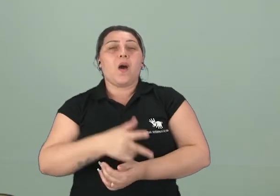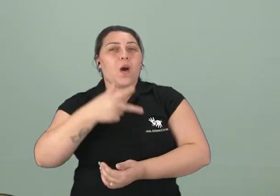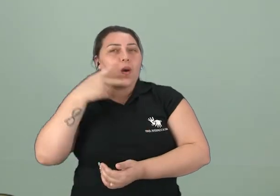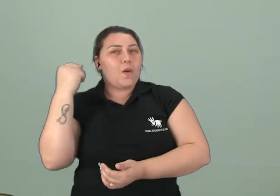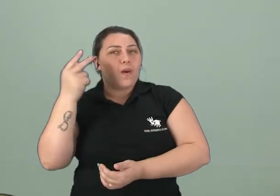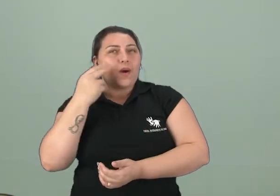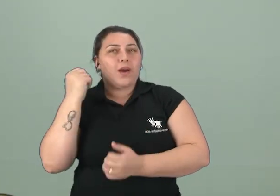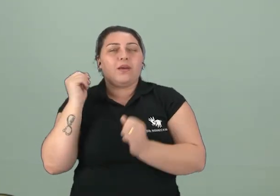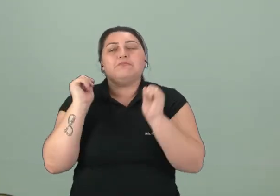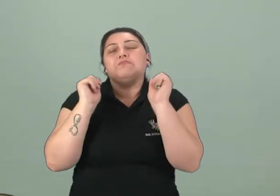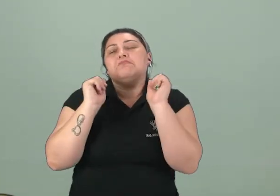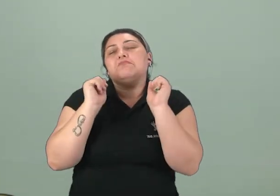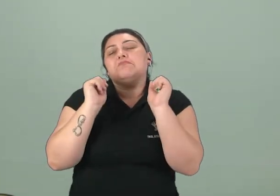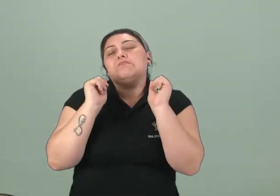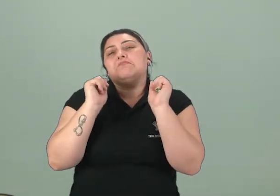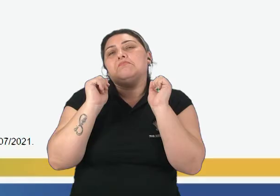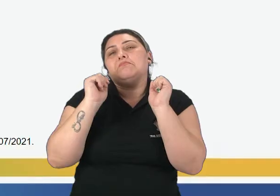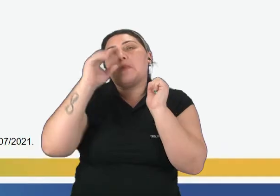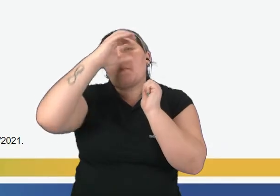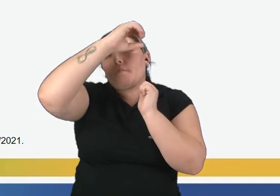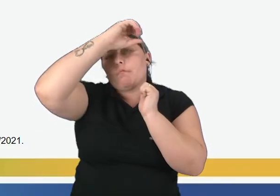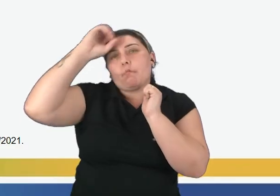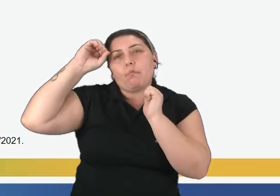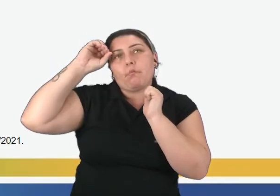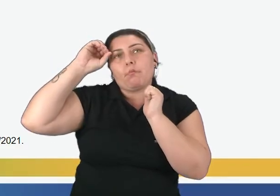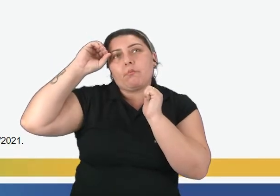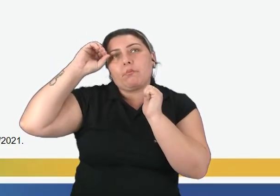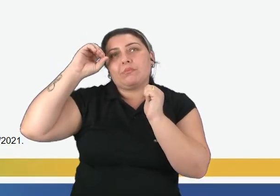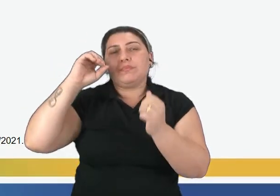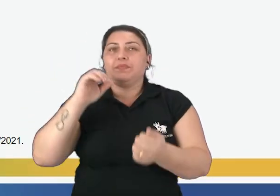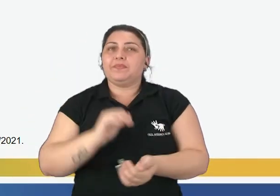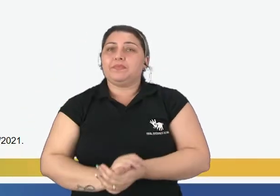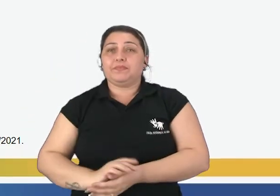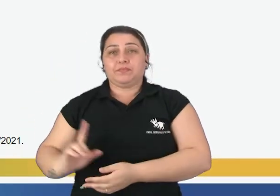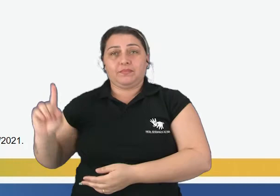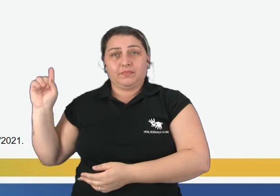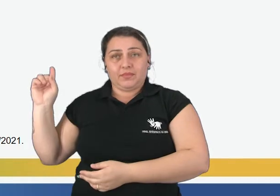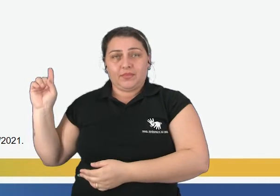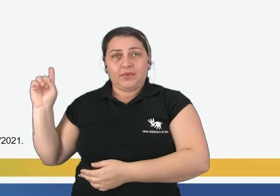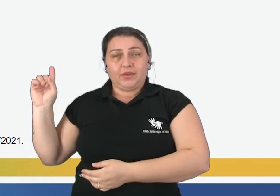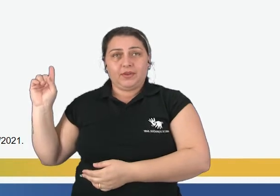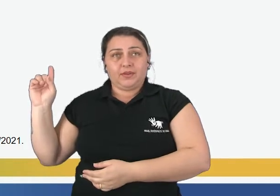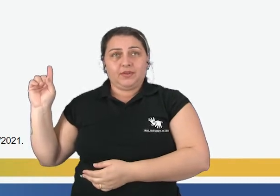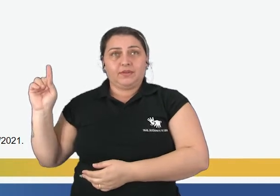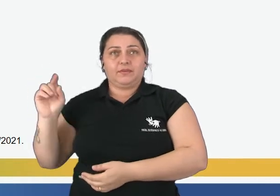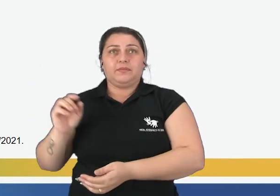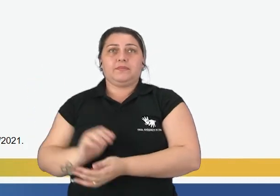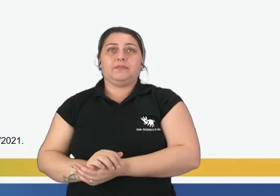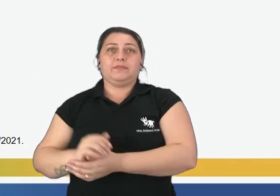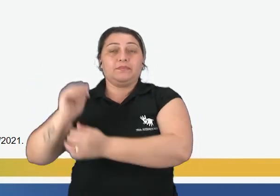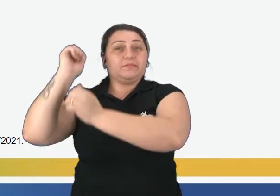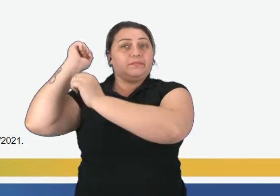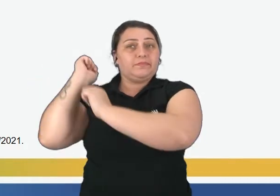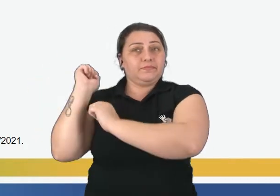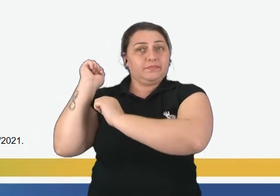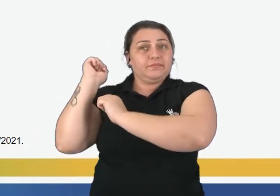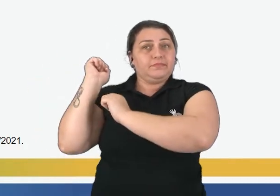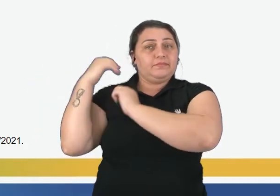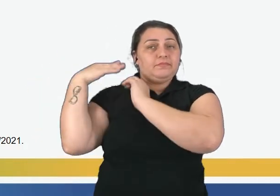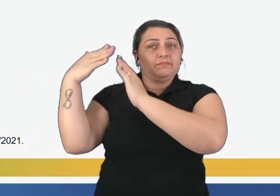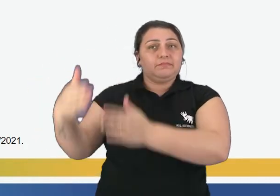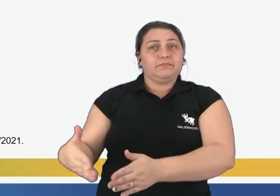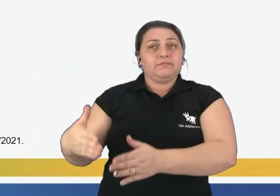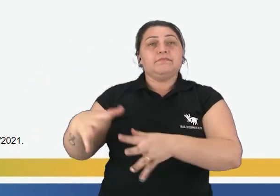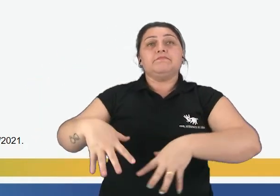gatinho aí né então inocente o gatinho de botas E aí Tá ele pegou o saco o castelo